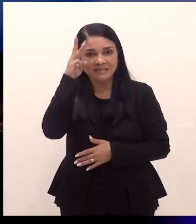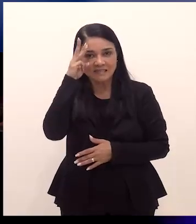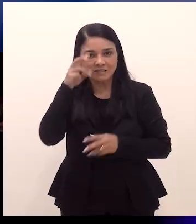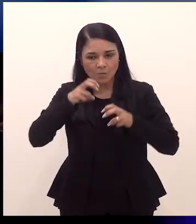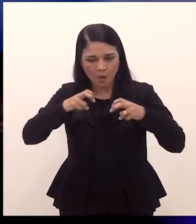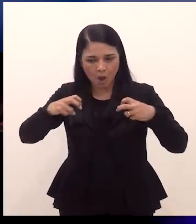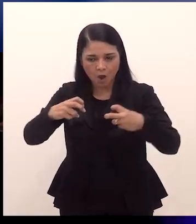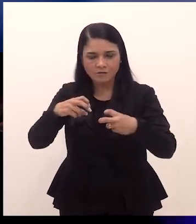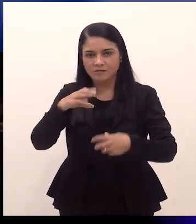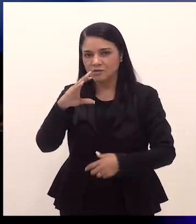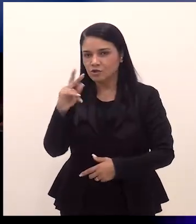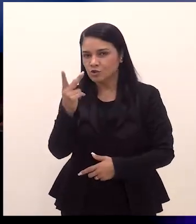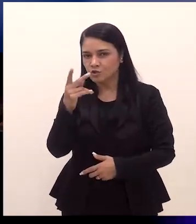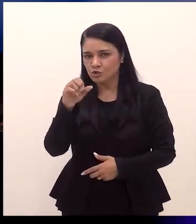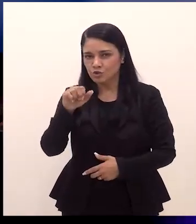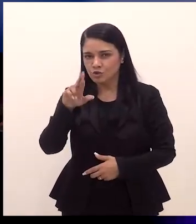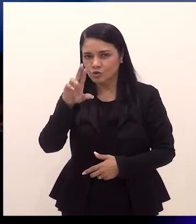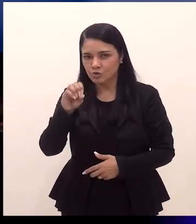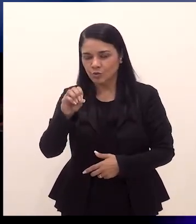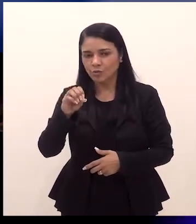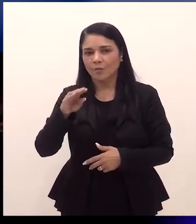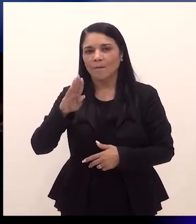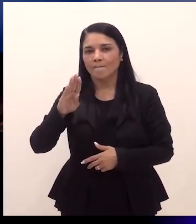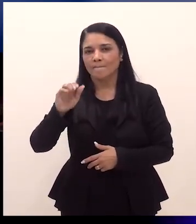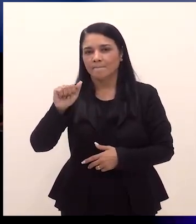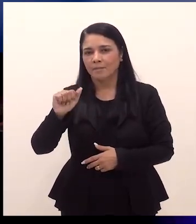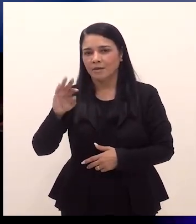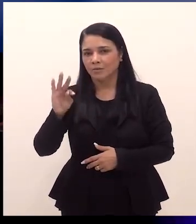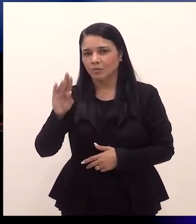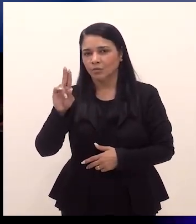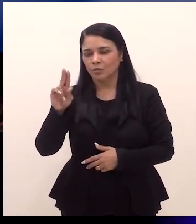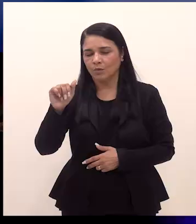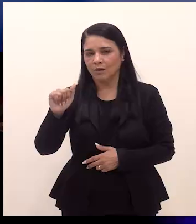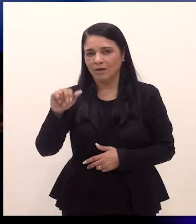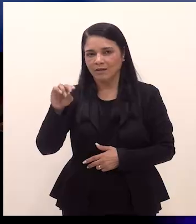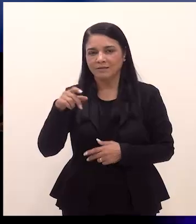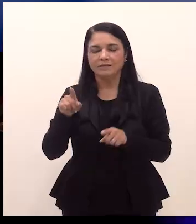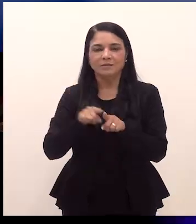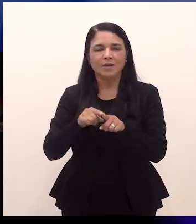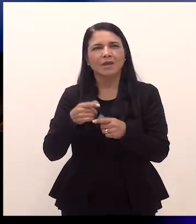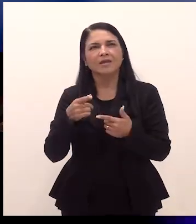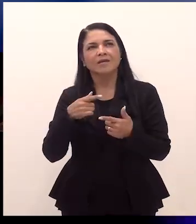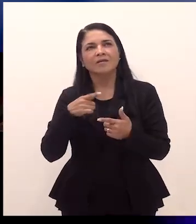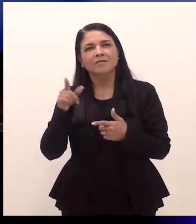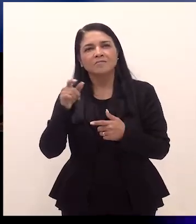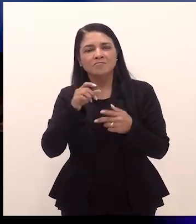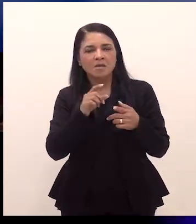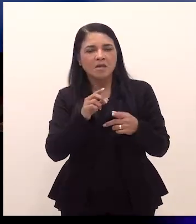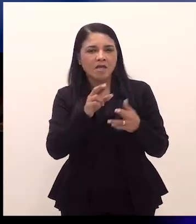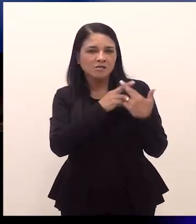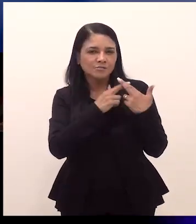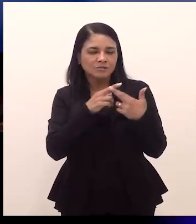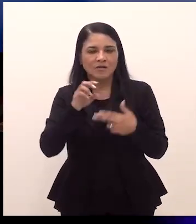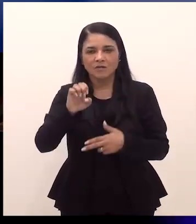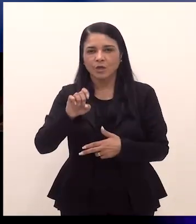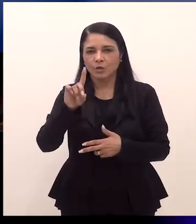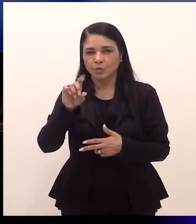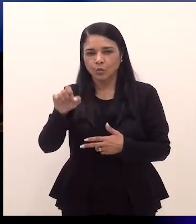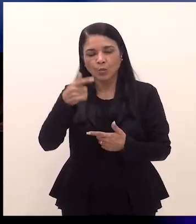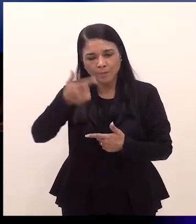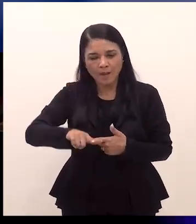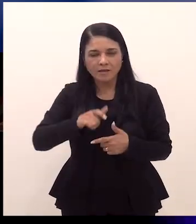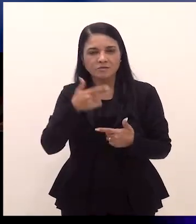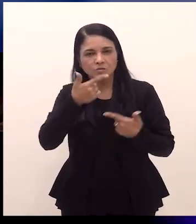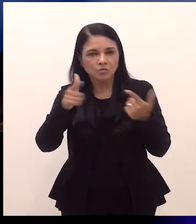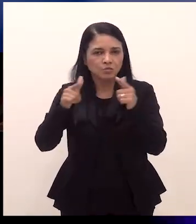terça-feira tem uma roda de choro muito legal, chamada Choro Batucada, cabeçada pelo Edu Neves e mais uma penca de músicos.